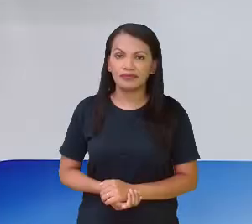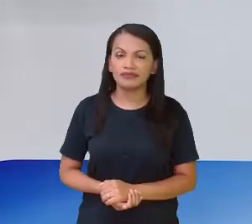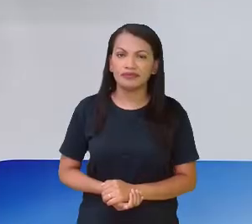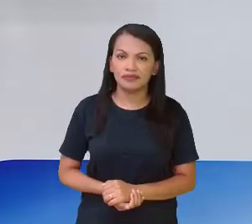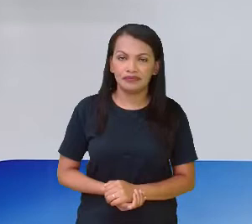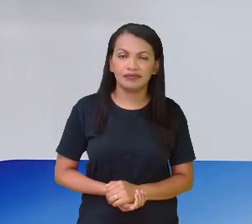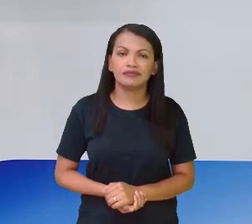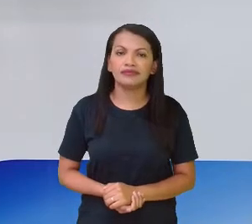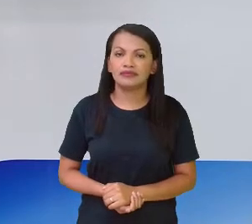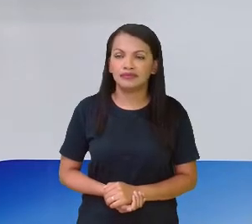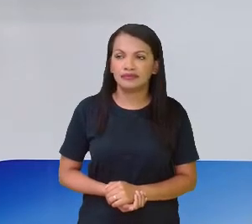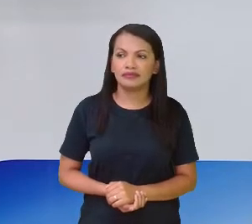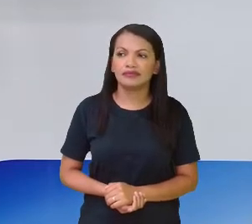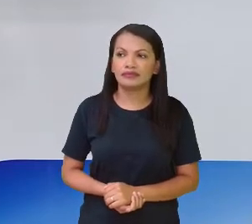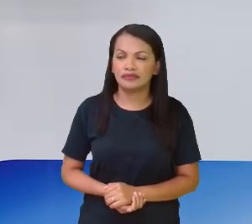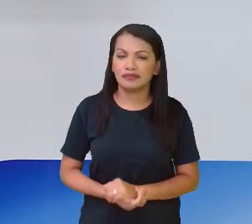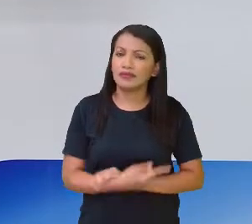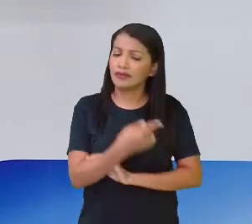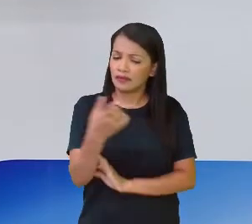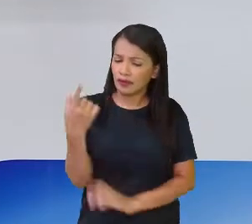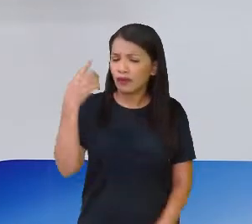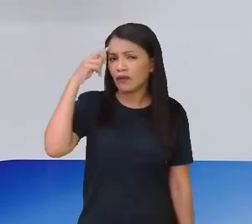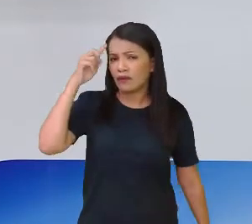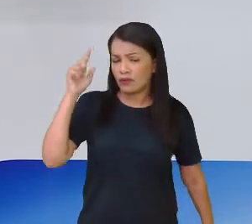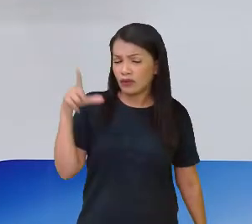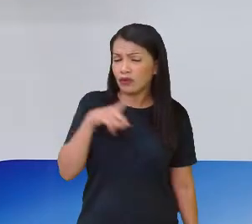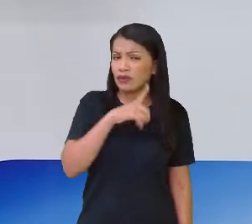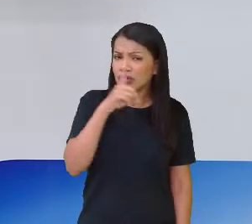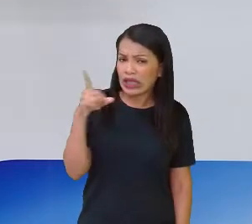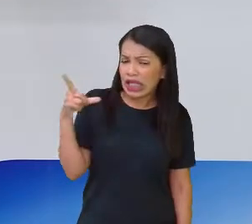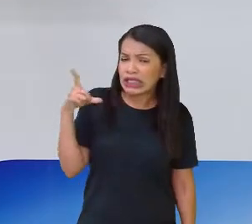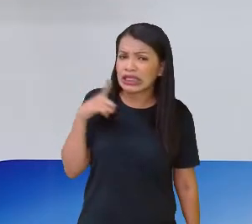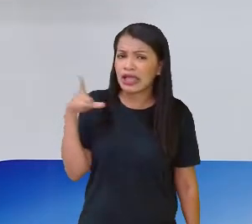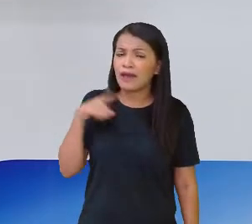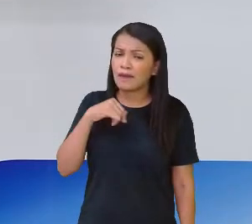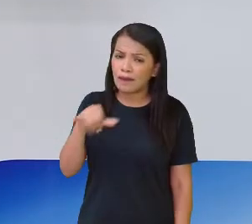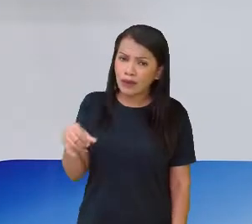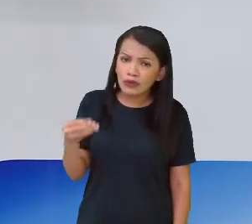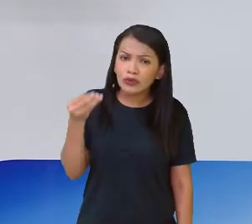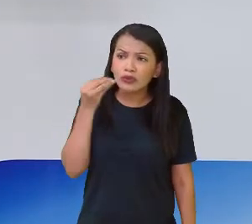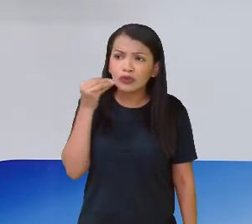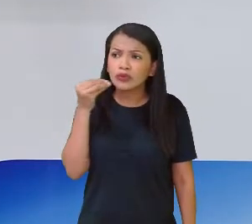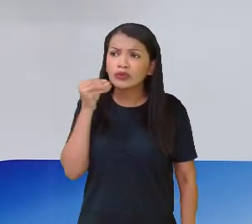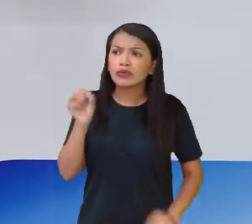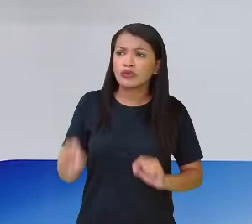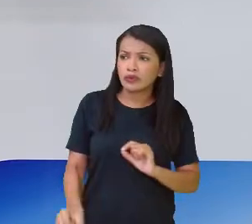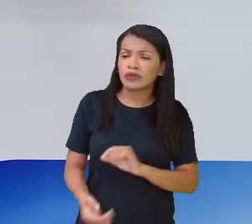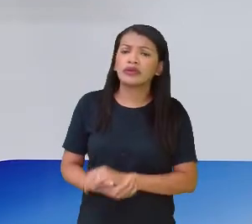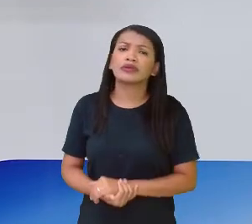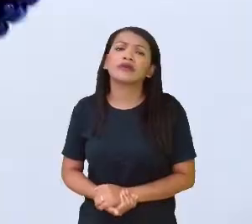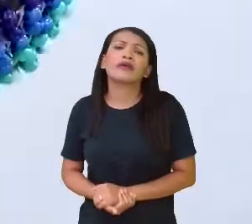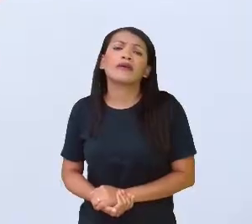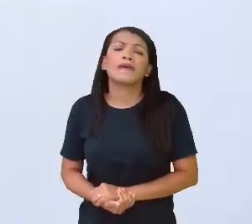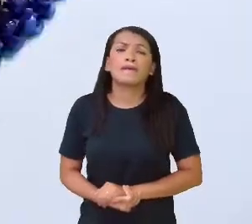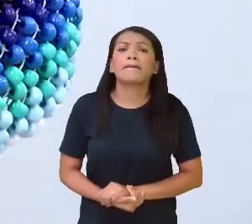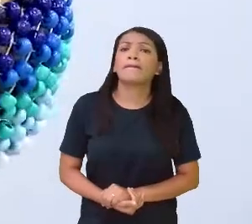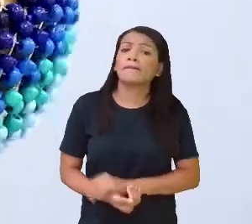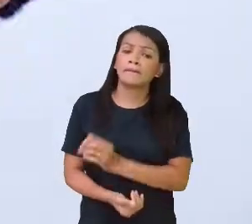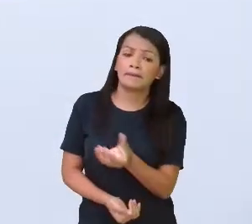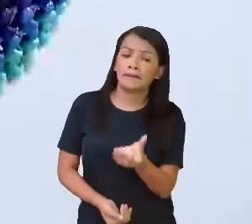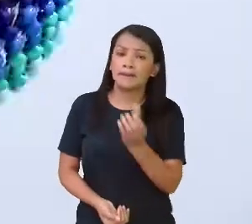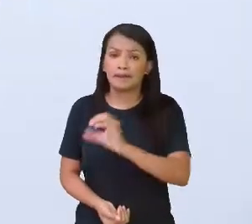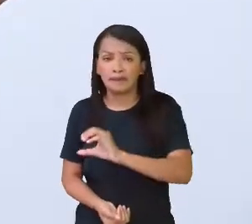Piuí tatatá. Quando um dia, se vocês tiverem a oportunidade de tocar um como esse, você vai tentar reproduzir esse som. Piuí